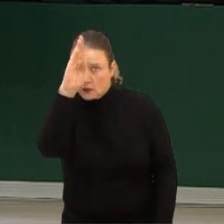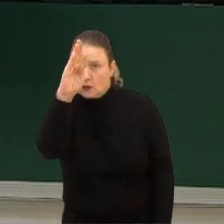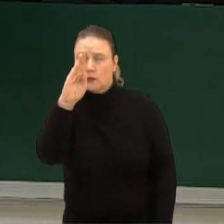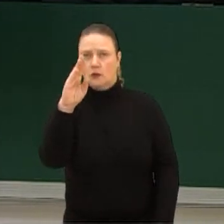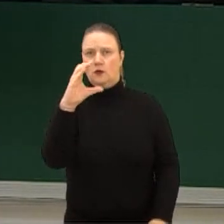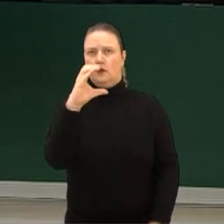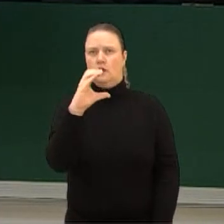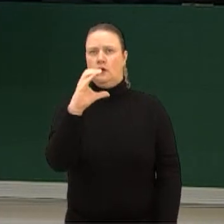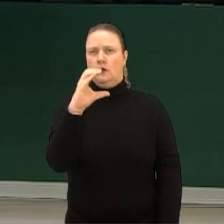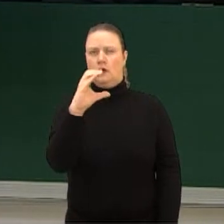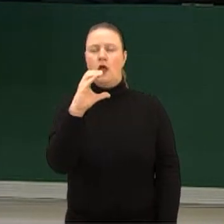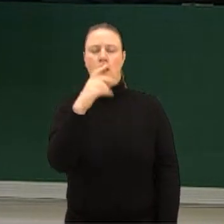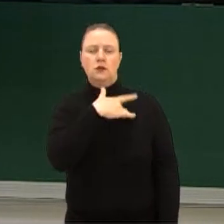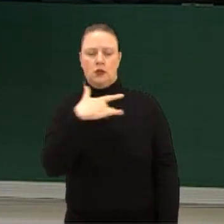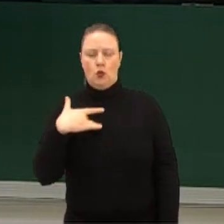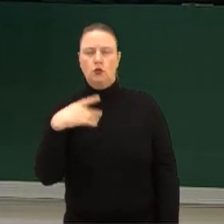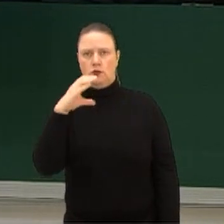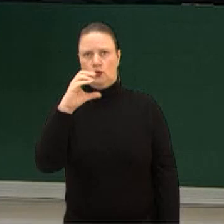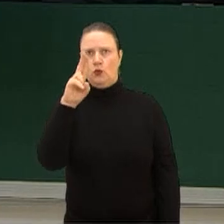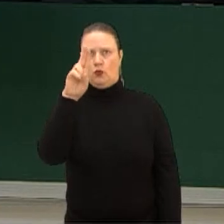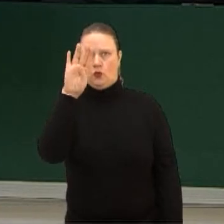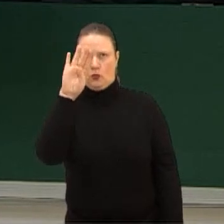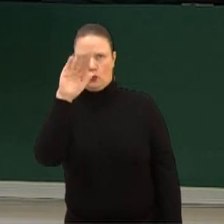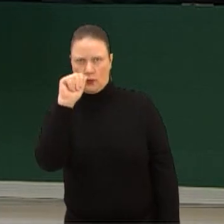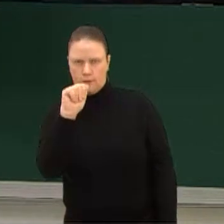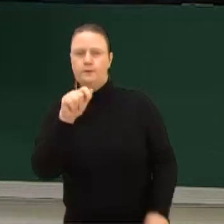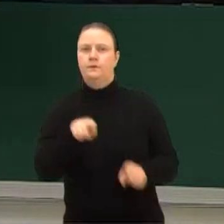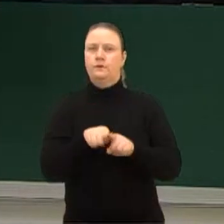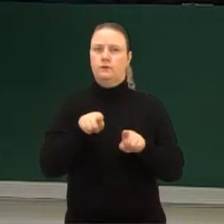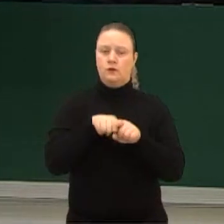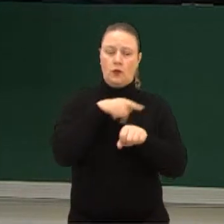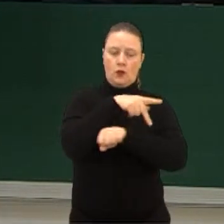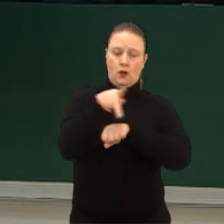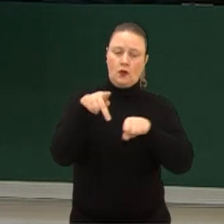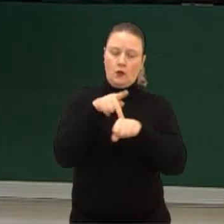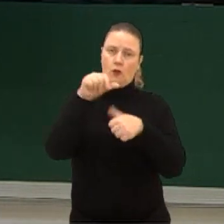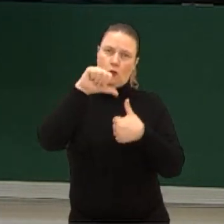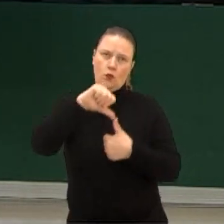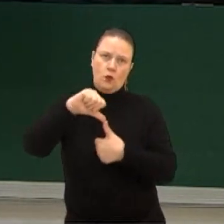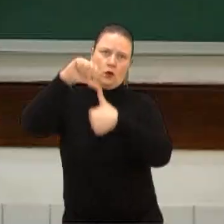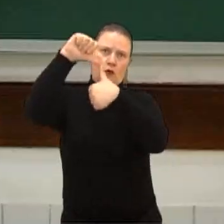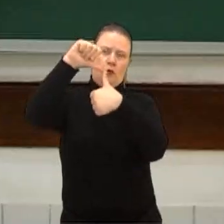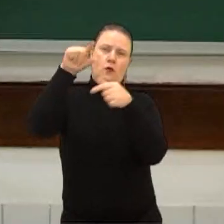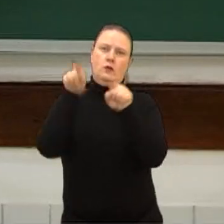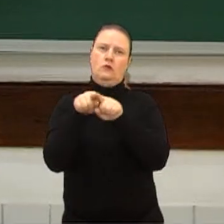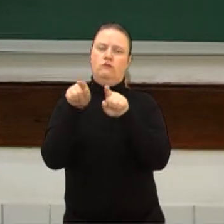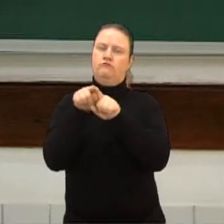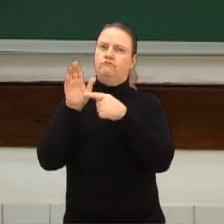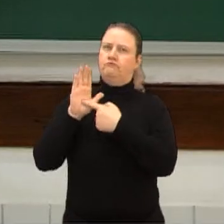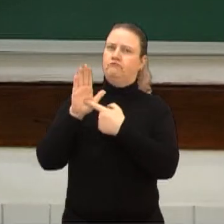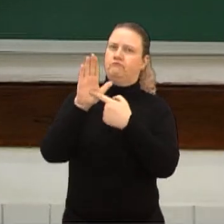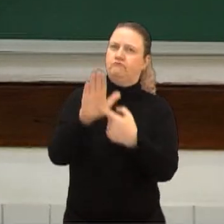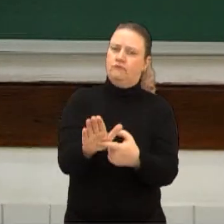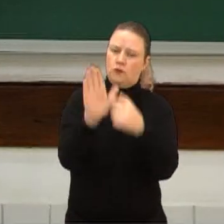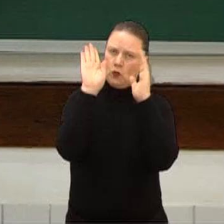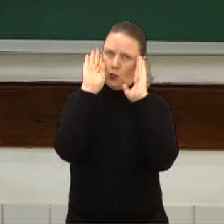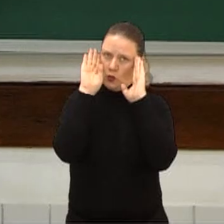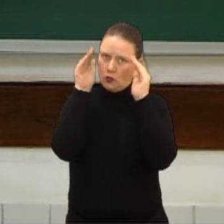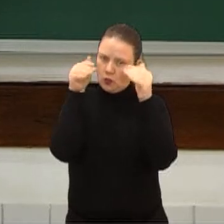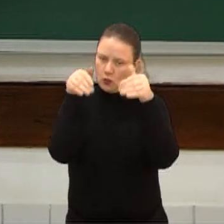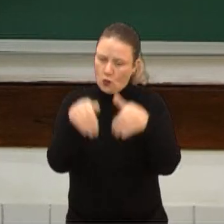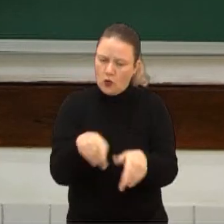de Cuba e dentro dos países da América Central, destaca-se como um grande concentrador